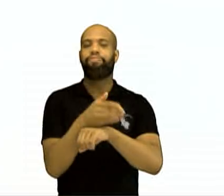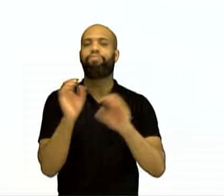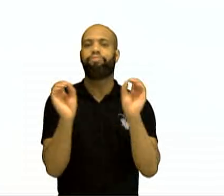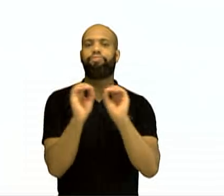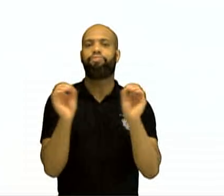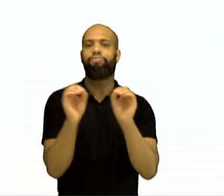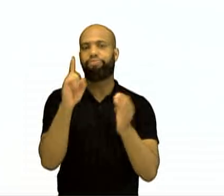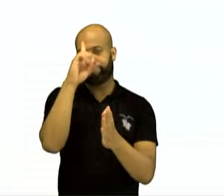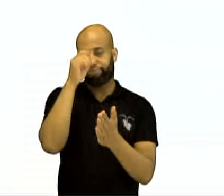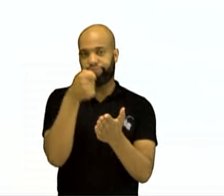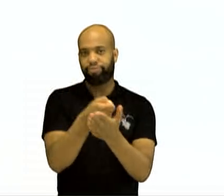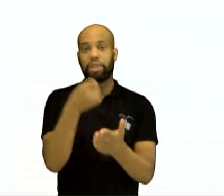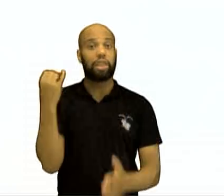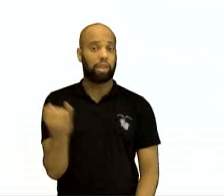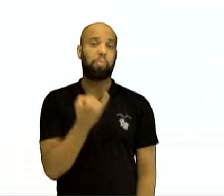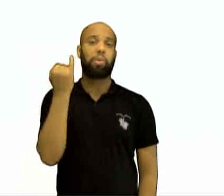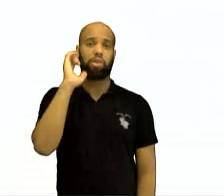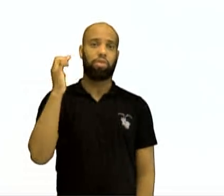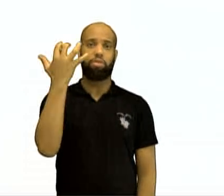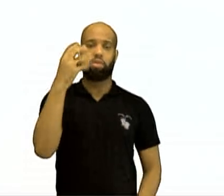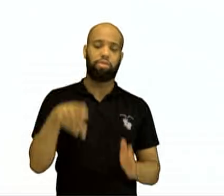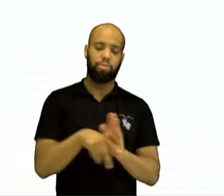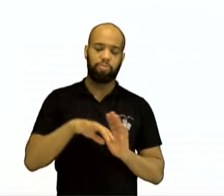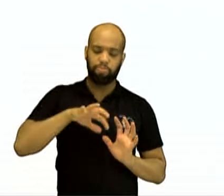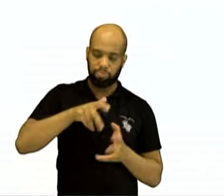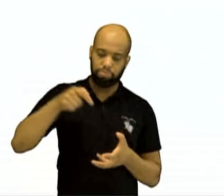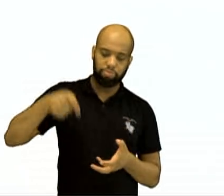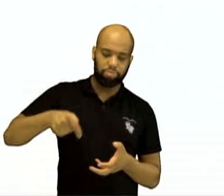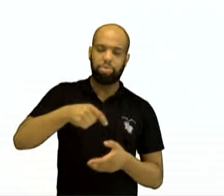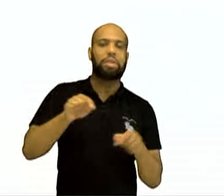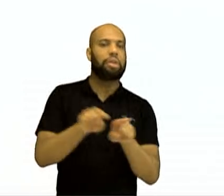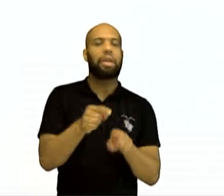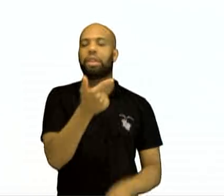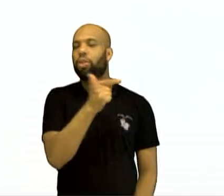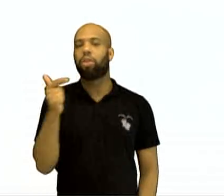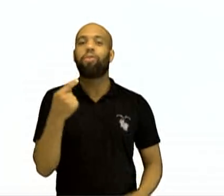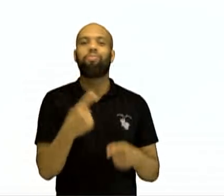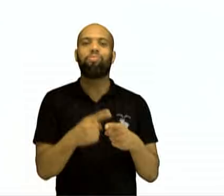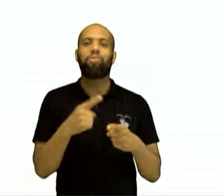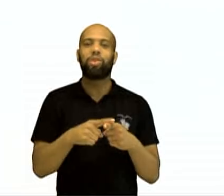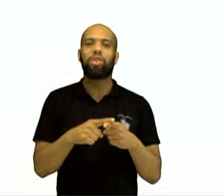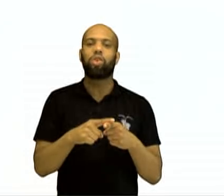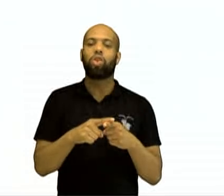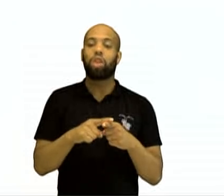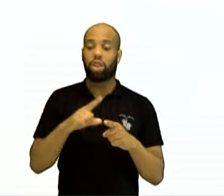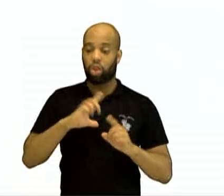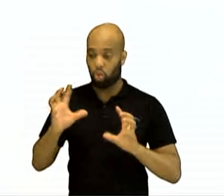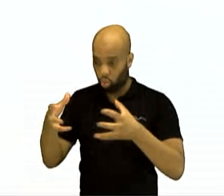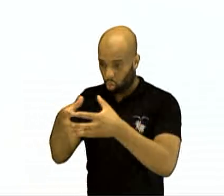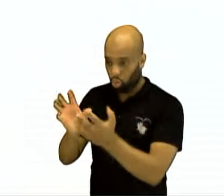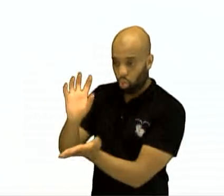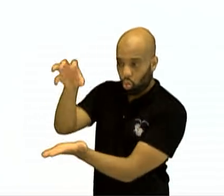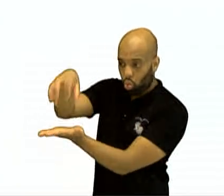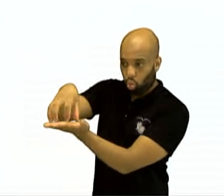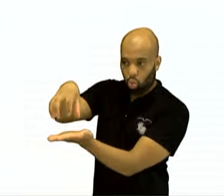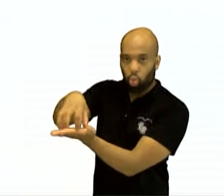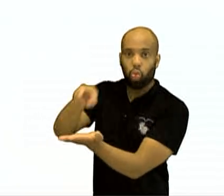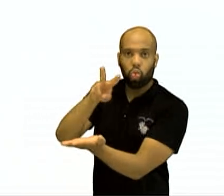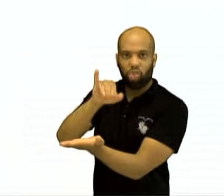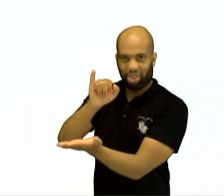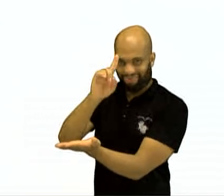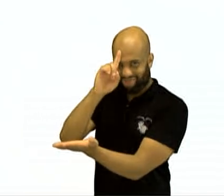decisões globais importantes. As organizações internacionais se reúnem, tomam decisões que vão afetar o mundo